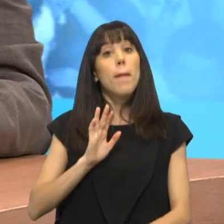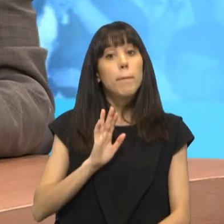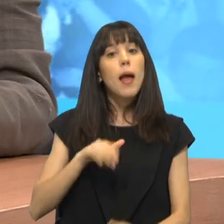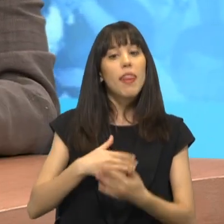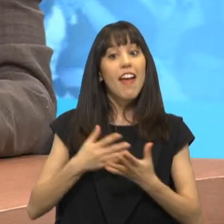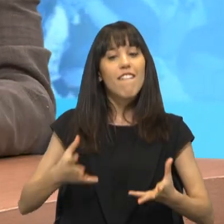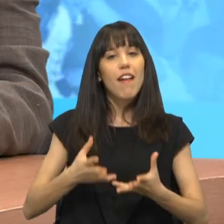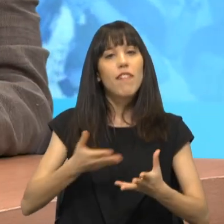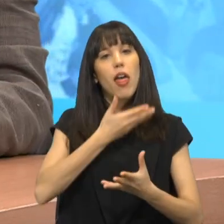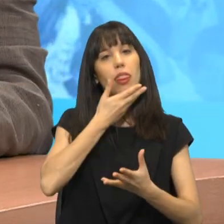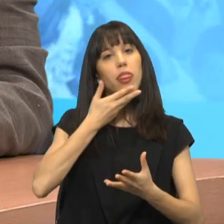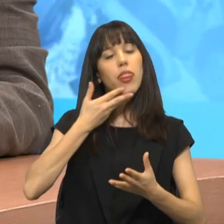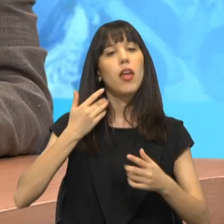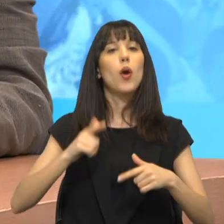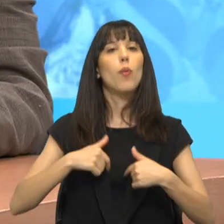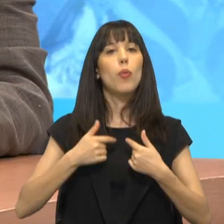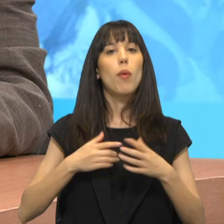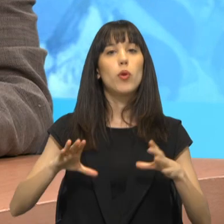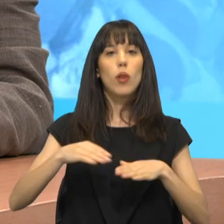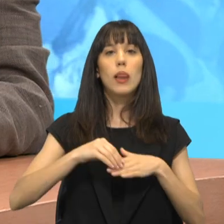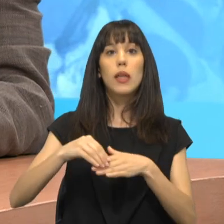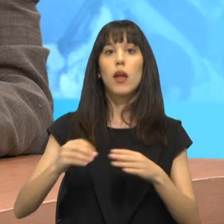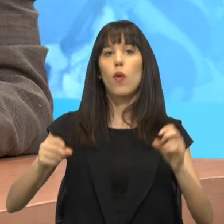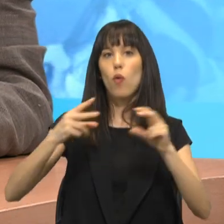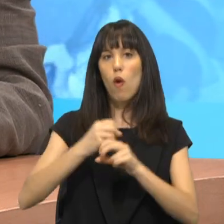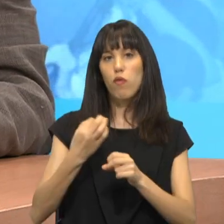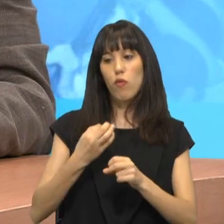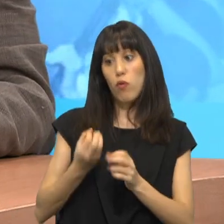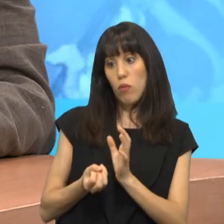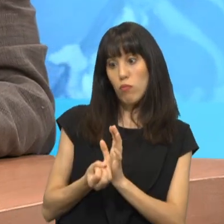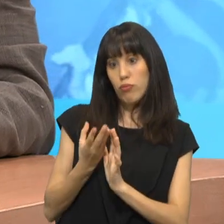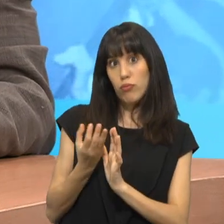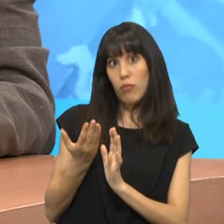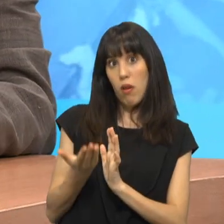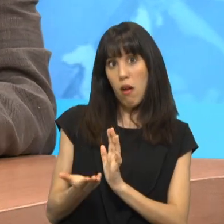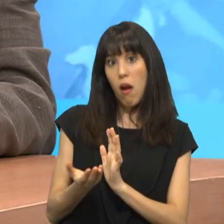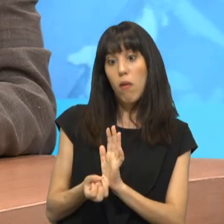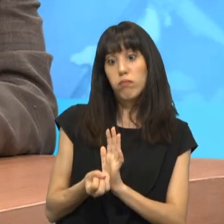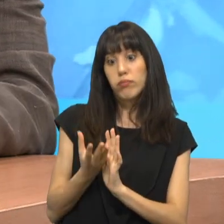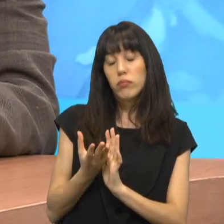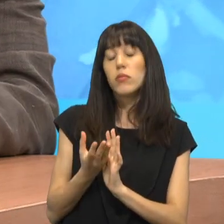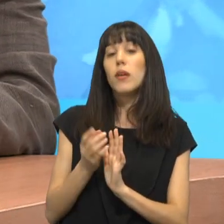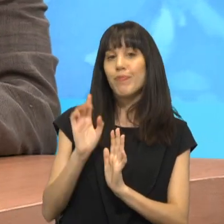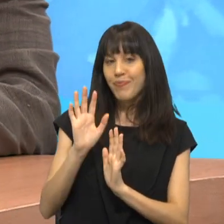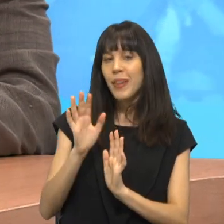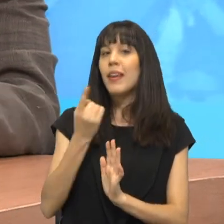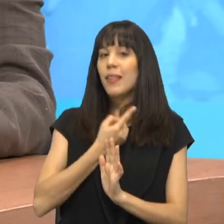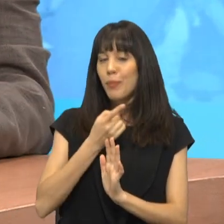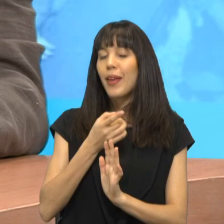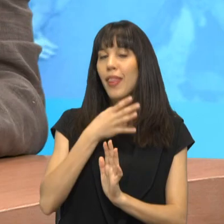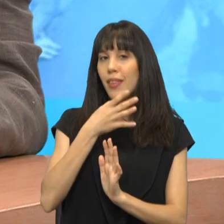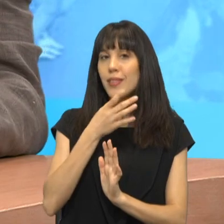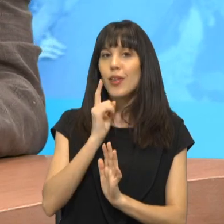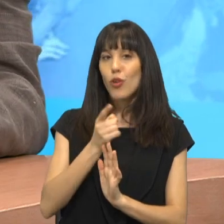fomentar e facilitar esse protagonismo de novas lideranças que surgem e que surgem, é bom também dizê-lo, já com uma